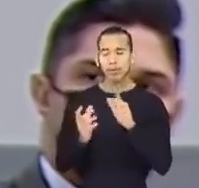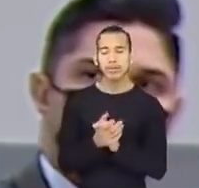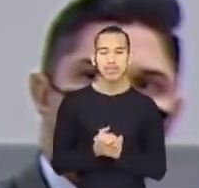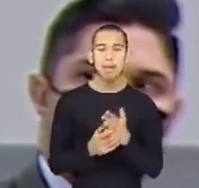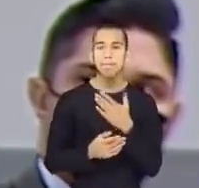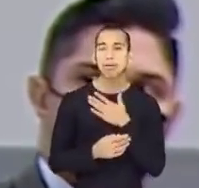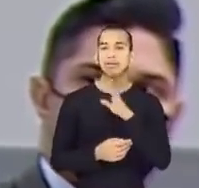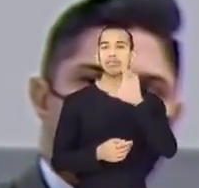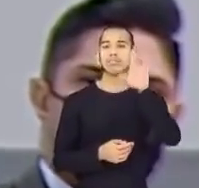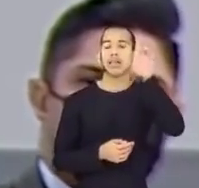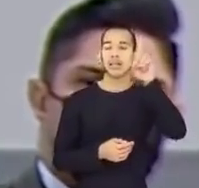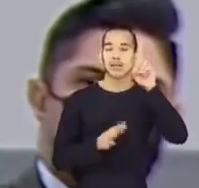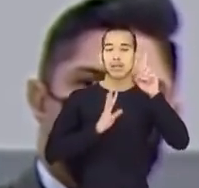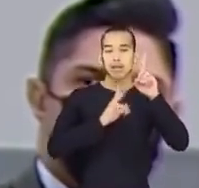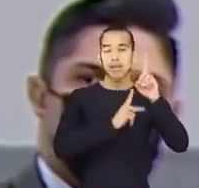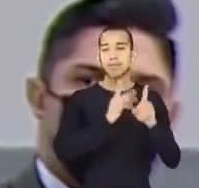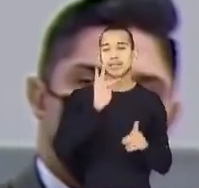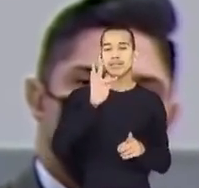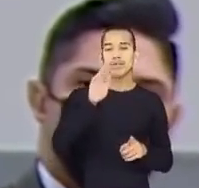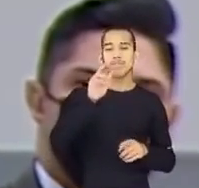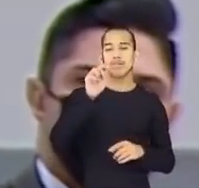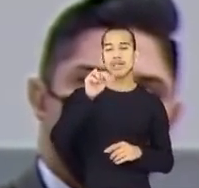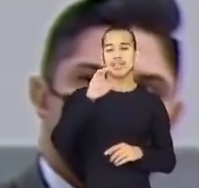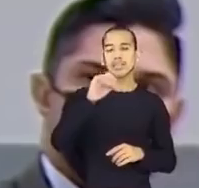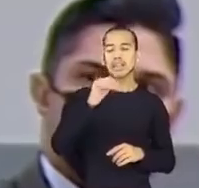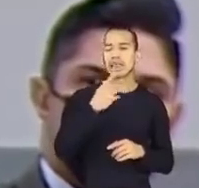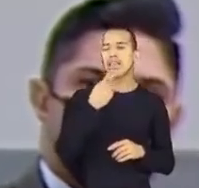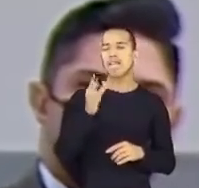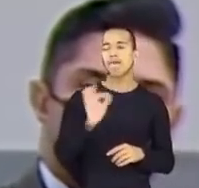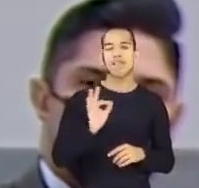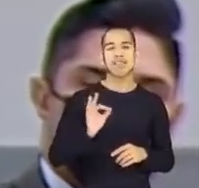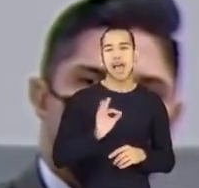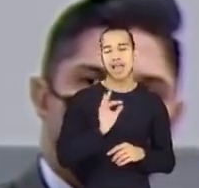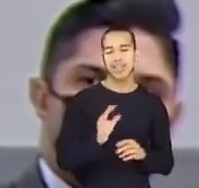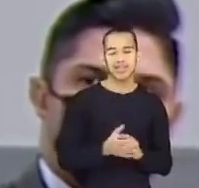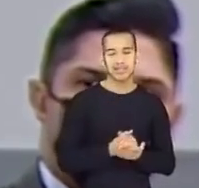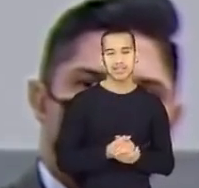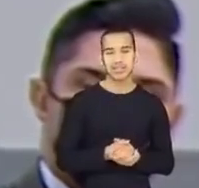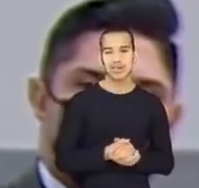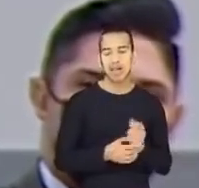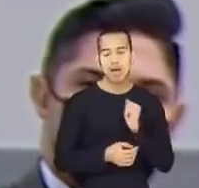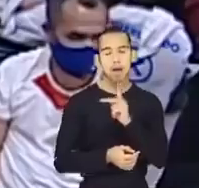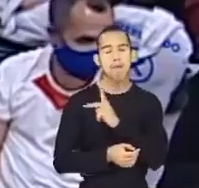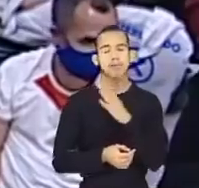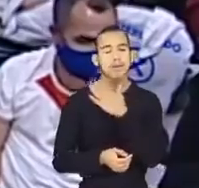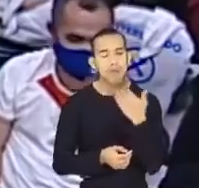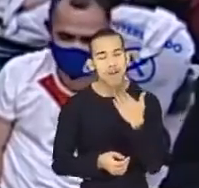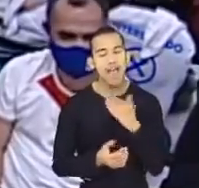meu Deus, bispo Francisco, ninguém falou nada, o apóstolo morreu.